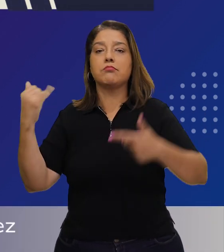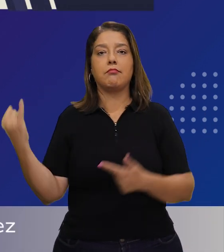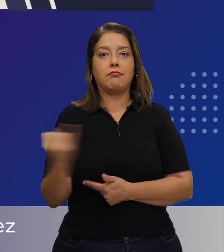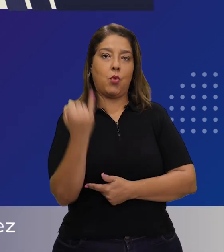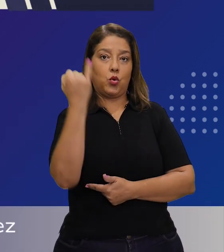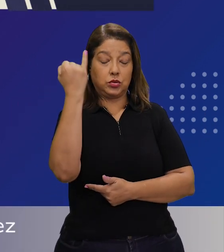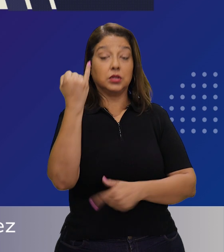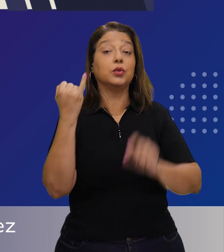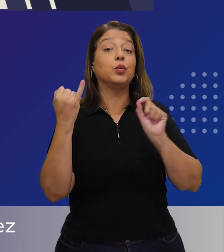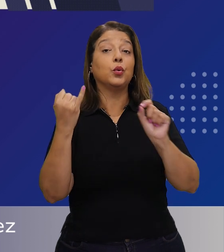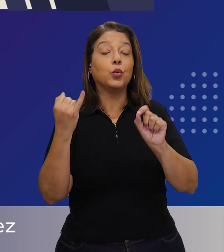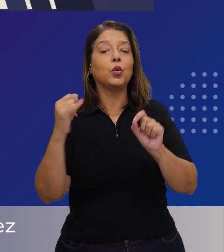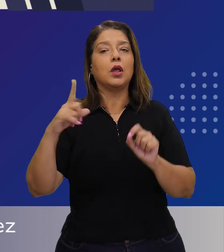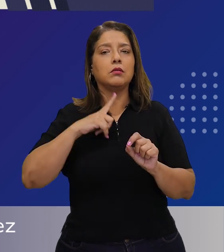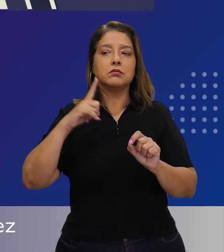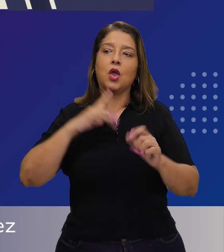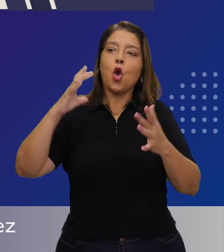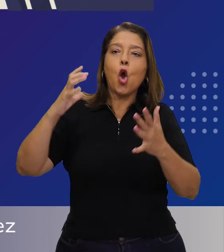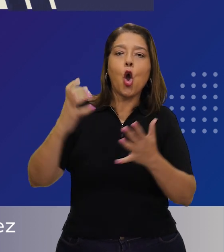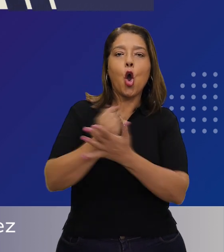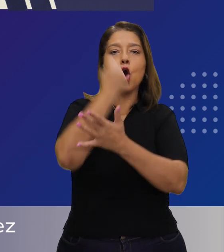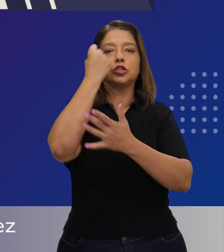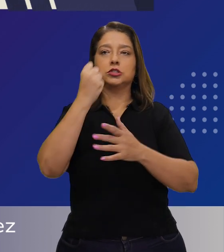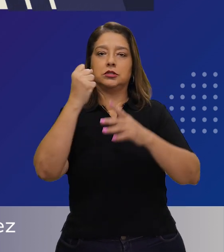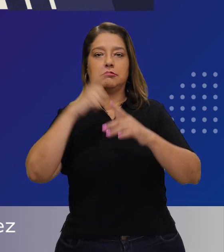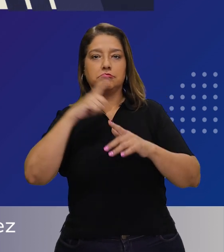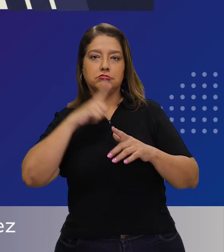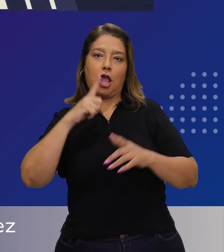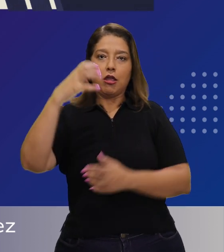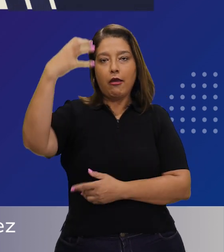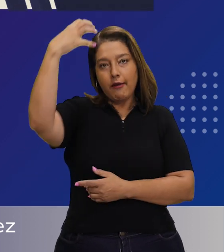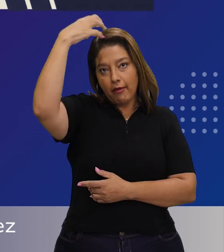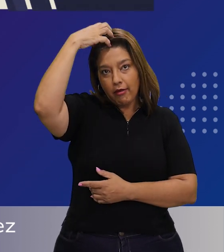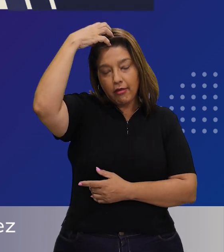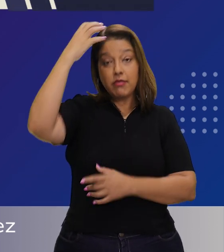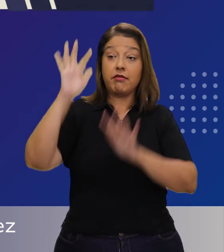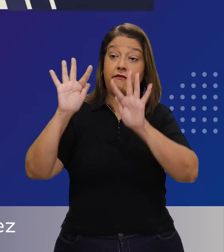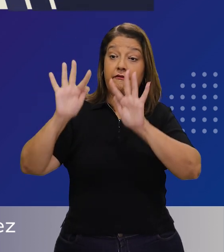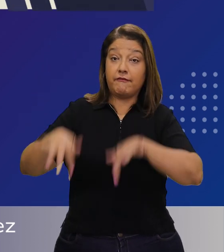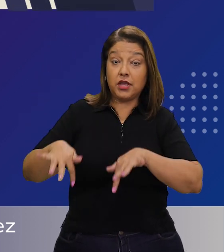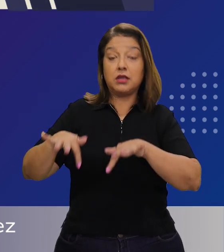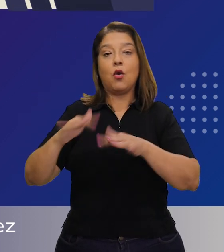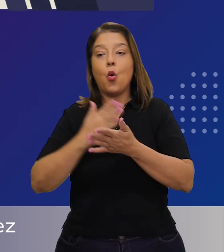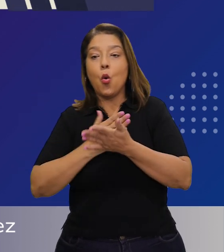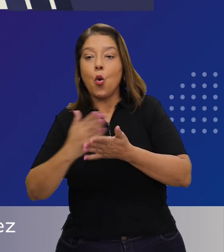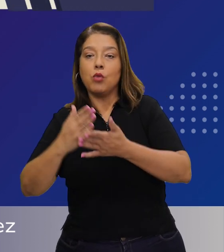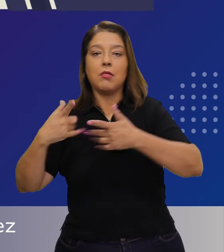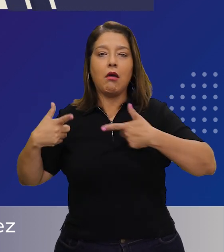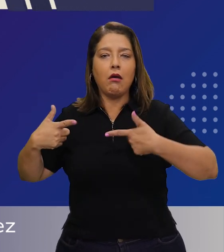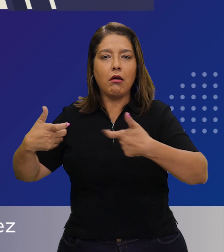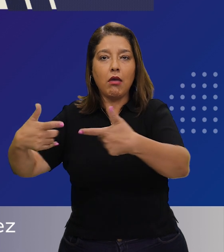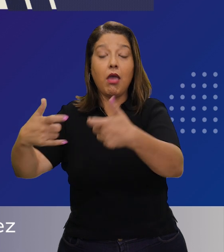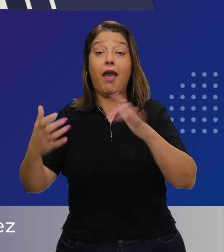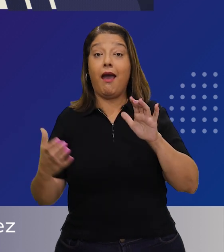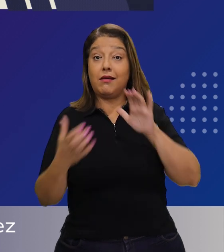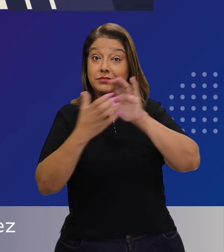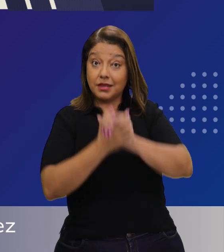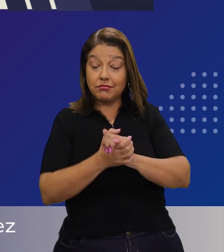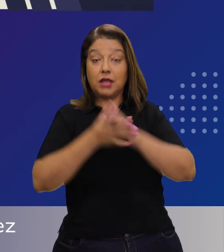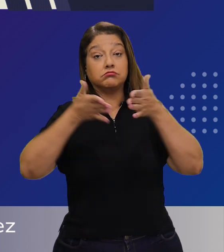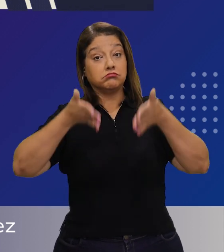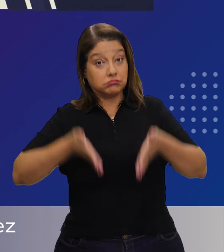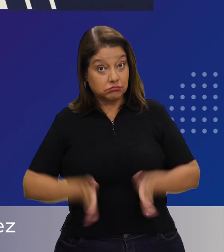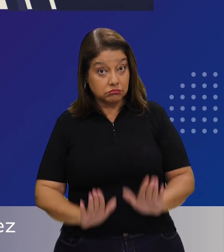importantes, como conquistas de reinos, fim ou início de guerras, casamentos,